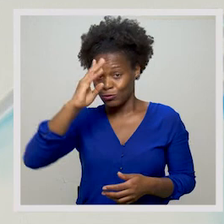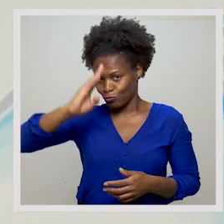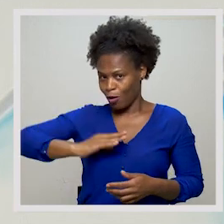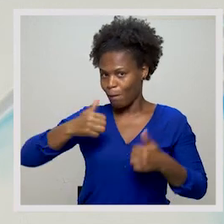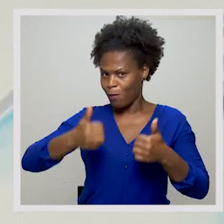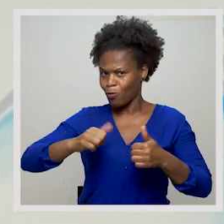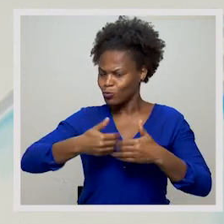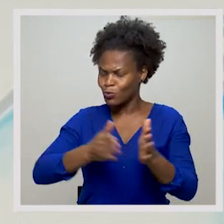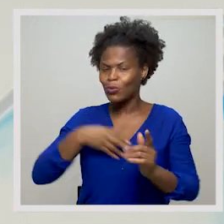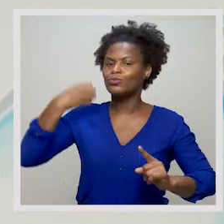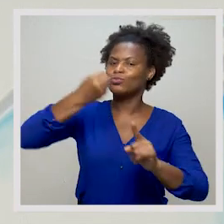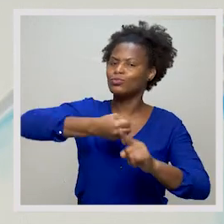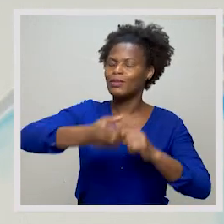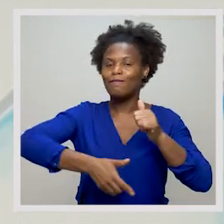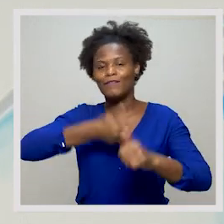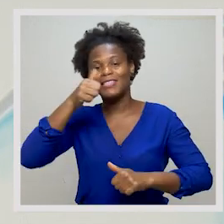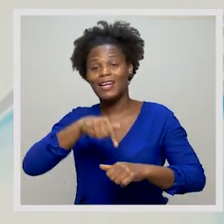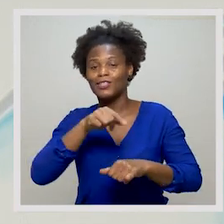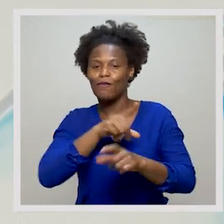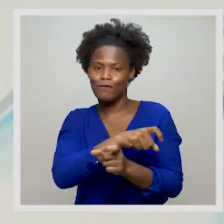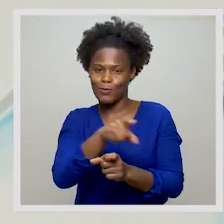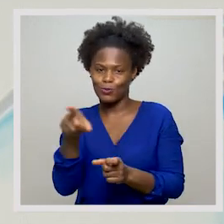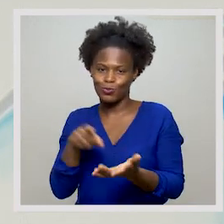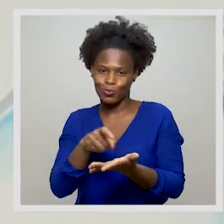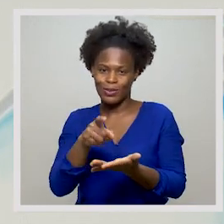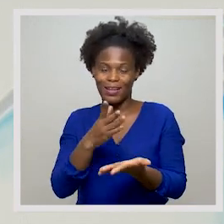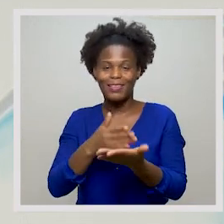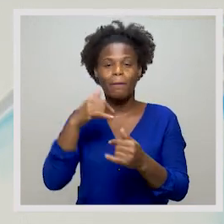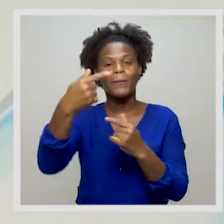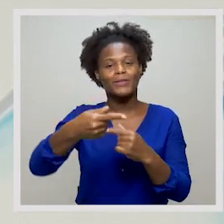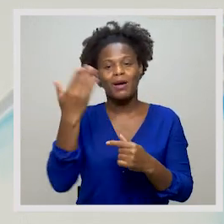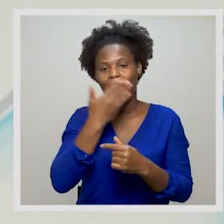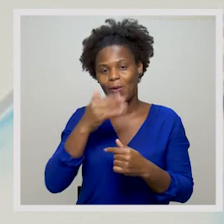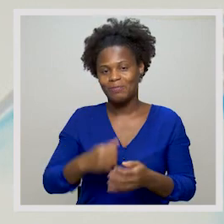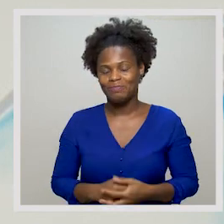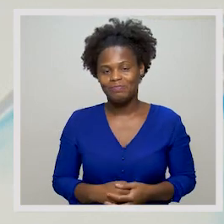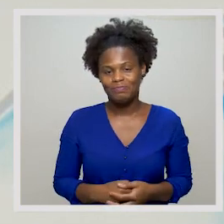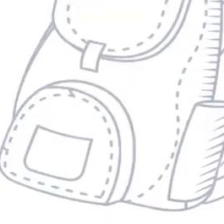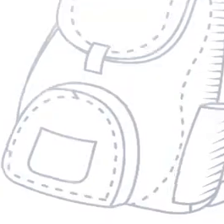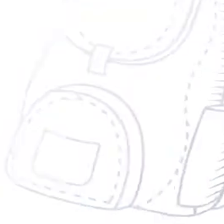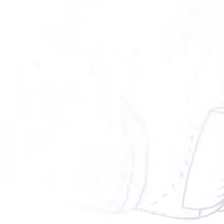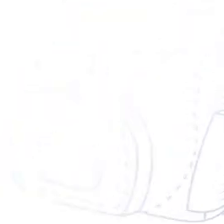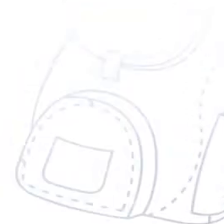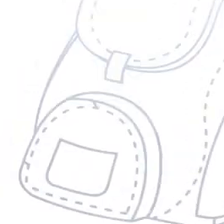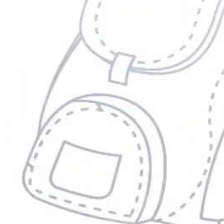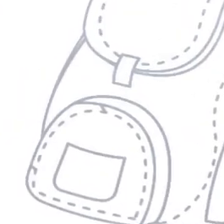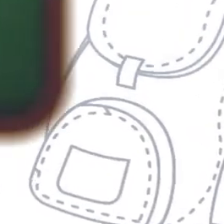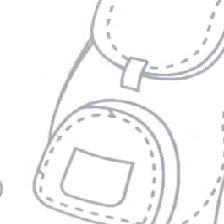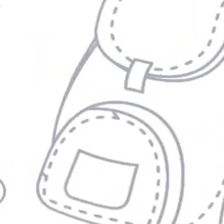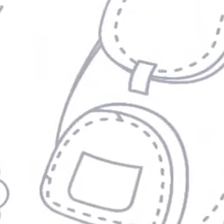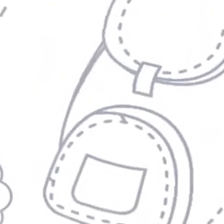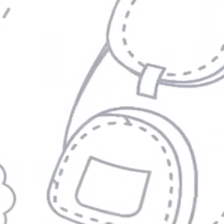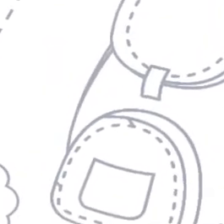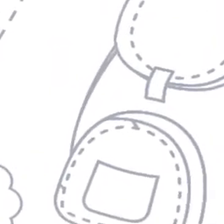soldados, vamos todos lutar e vencer esse vírus. Até a próxima aula!